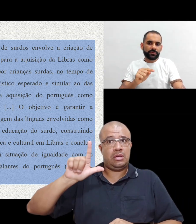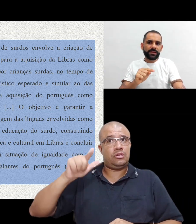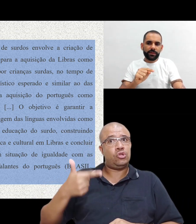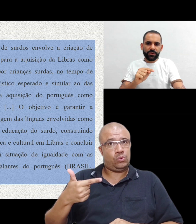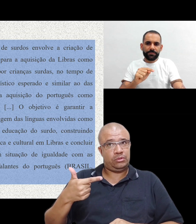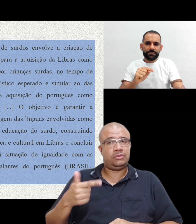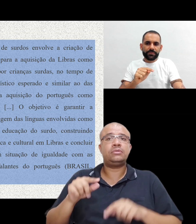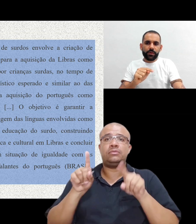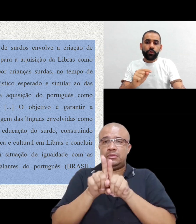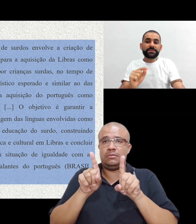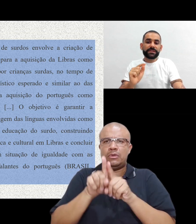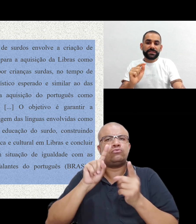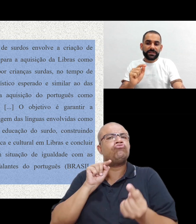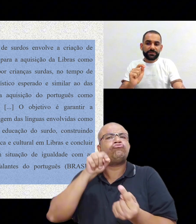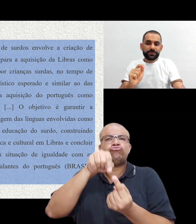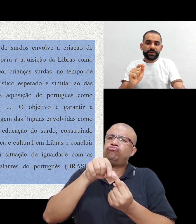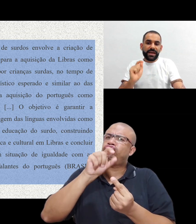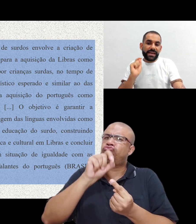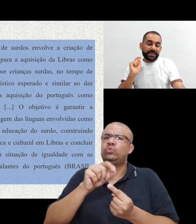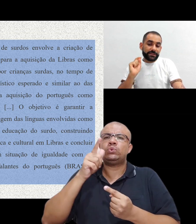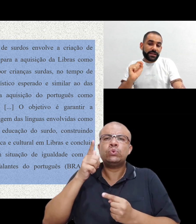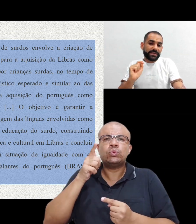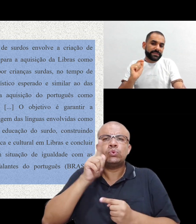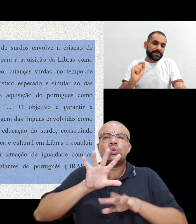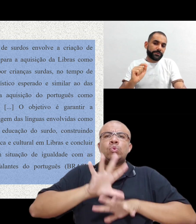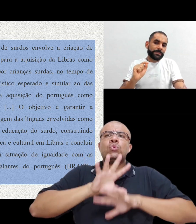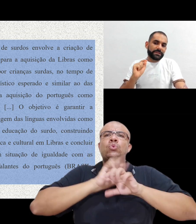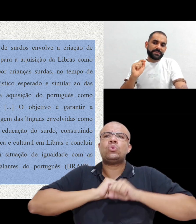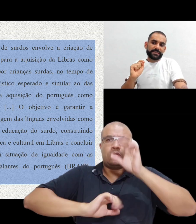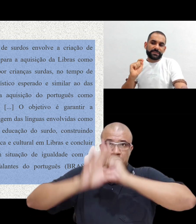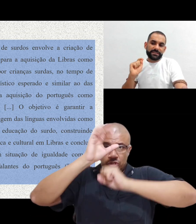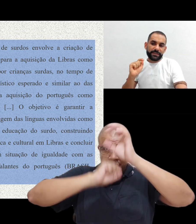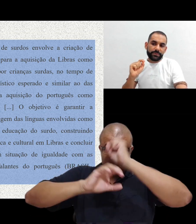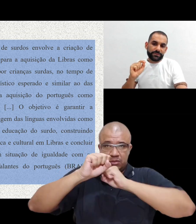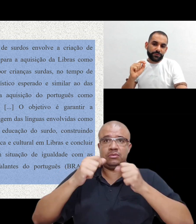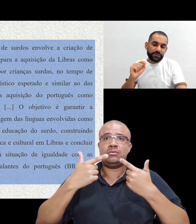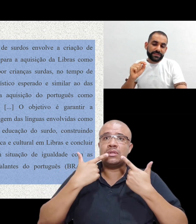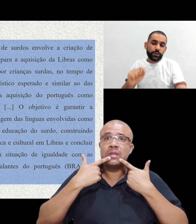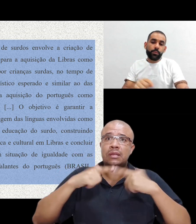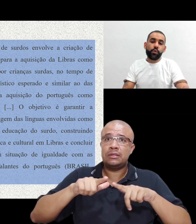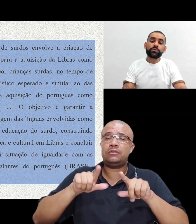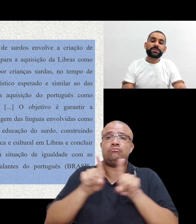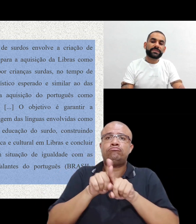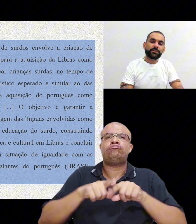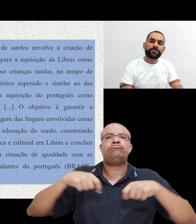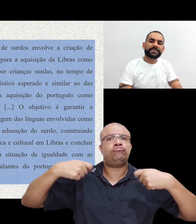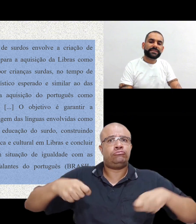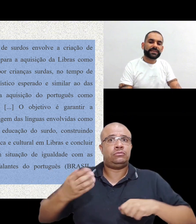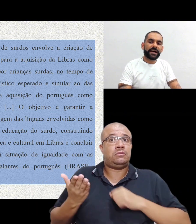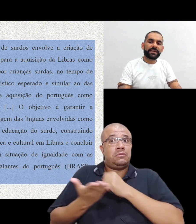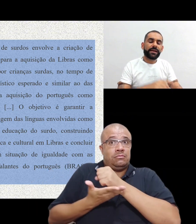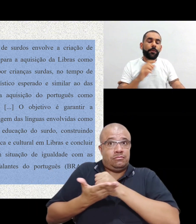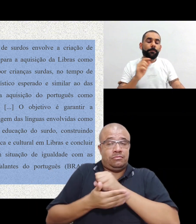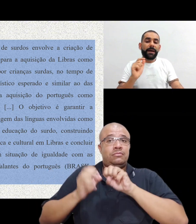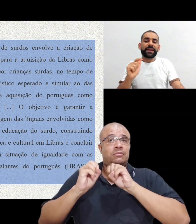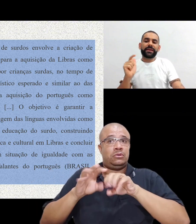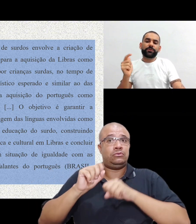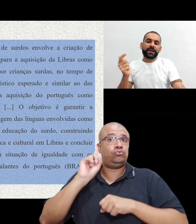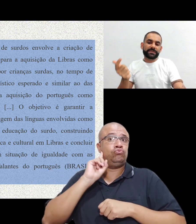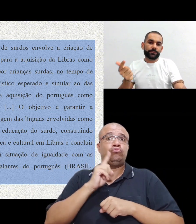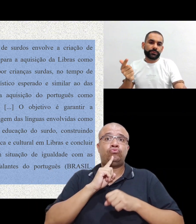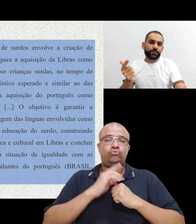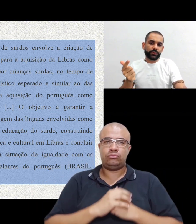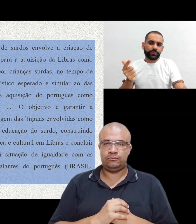como a segunda língua. O objetivo é garantir a aquisição e aprendizagem das línguas envolvidas como condição necessária